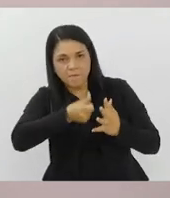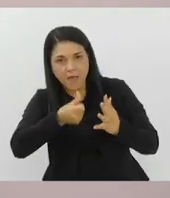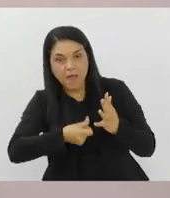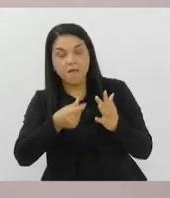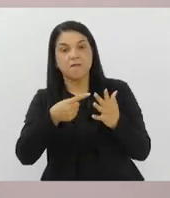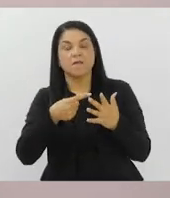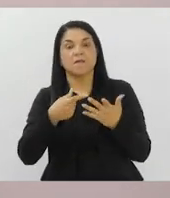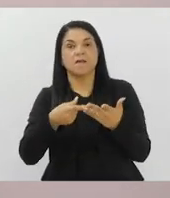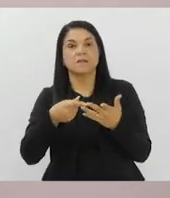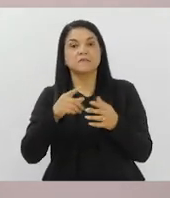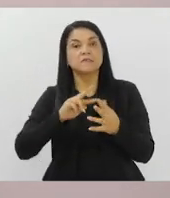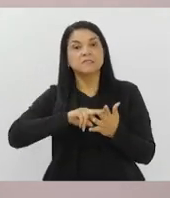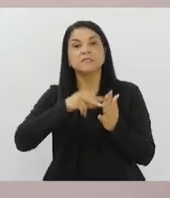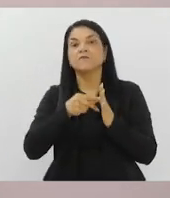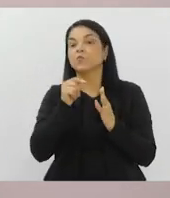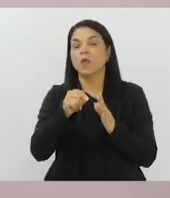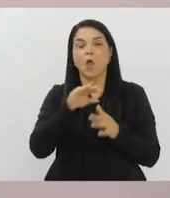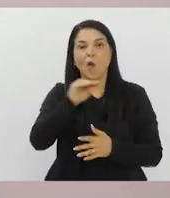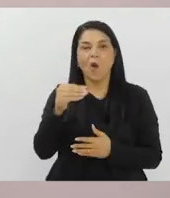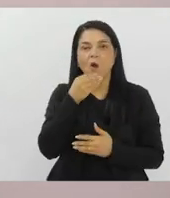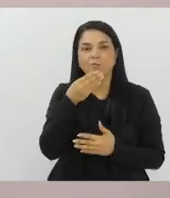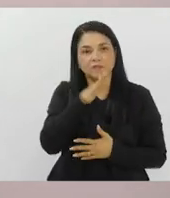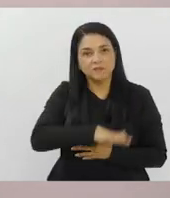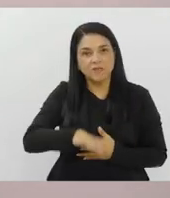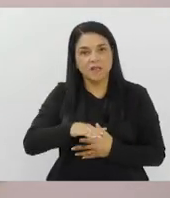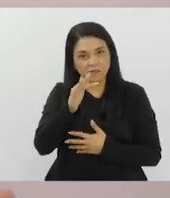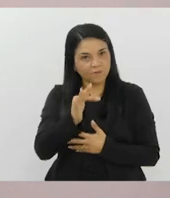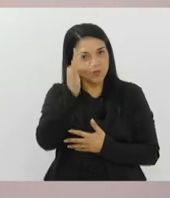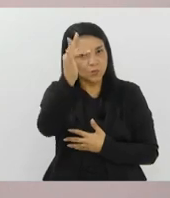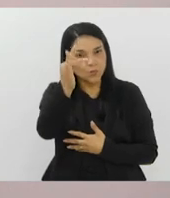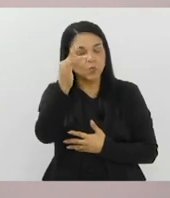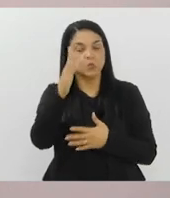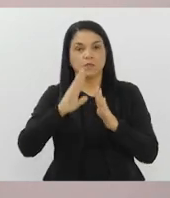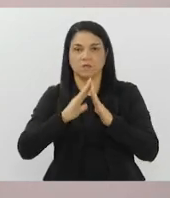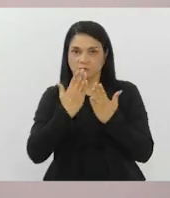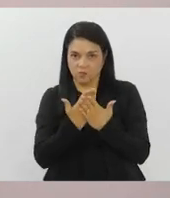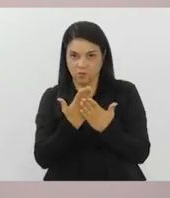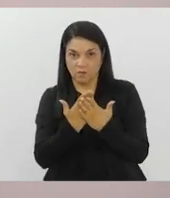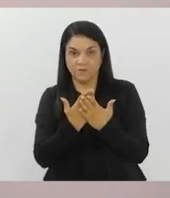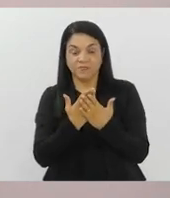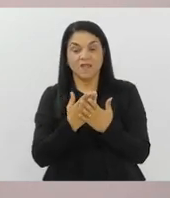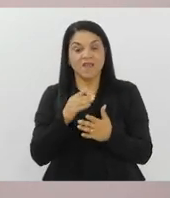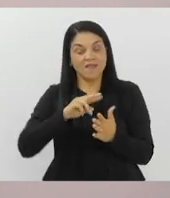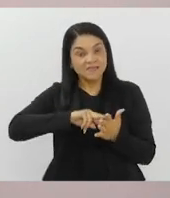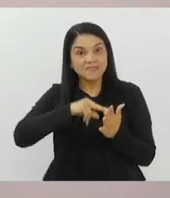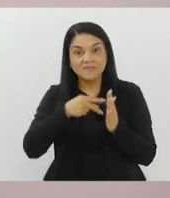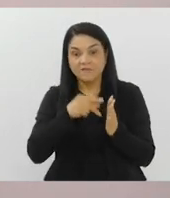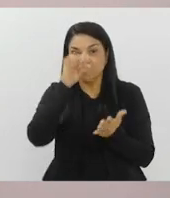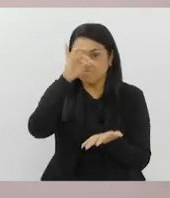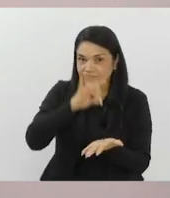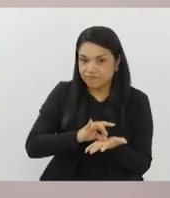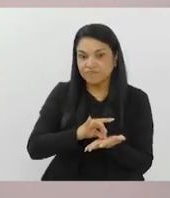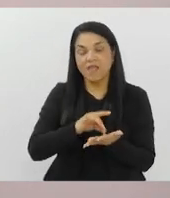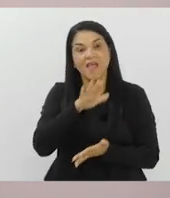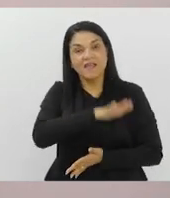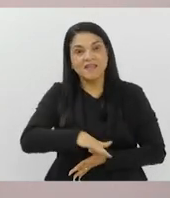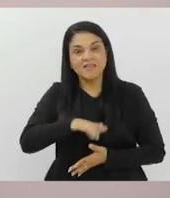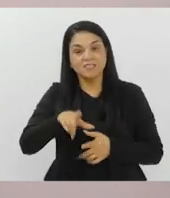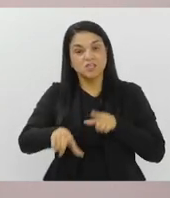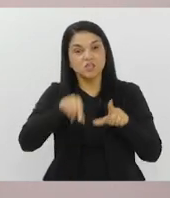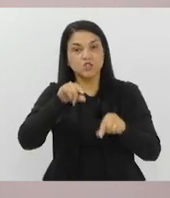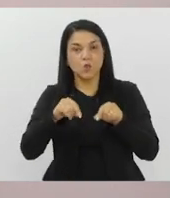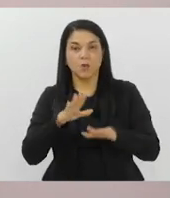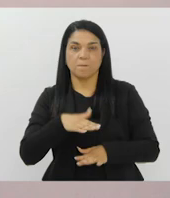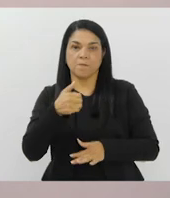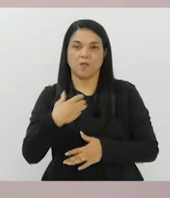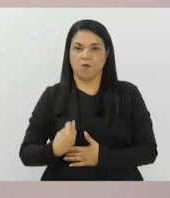não só que aquela criança vai ter melhores oportunidades no futuro próximo na escola. Isso significa que aquela criança vai saber fazer melhores escolhas na sua vida